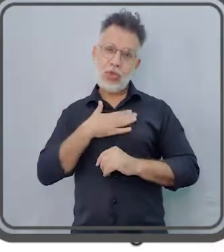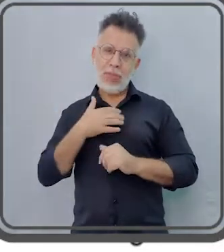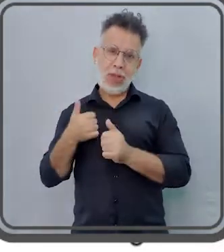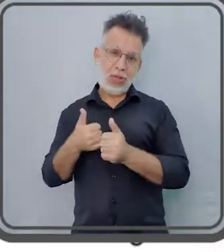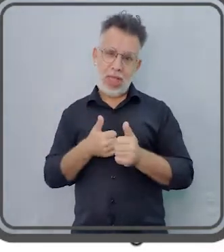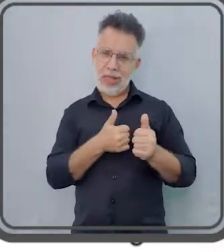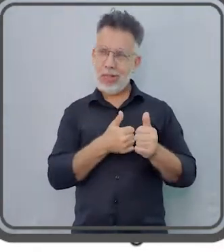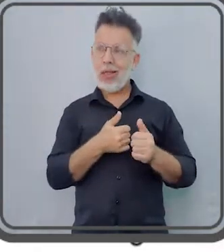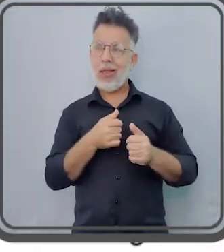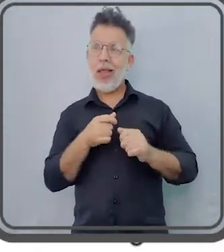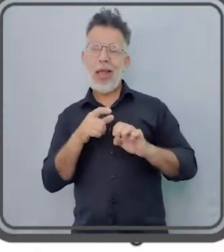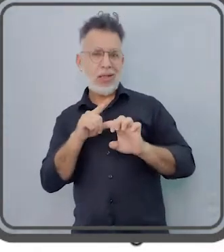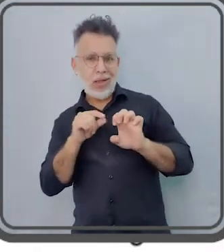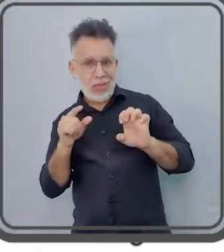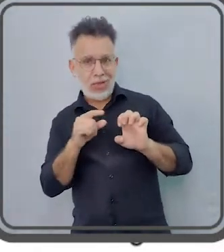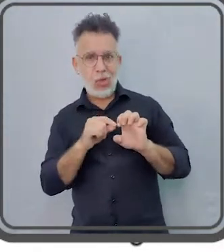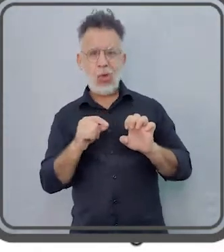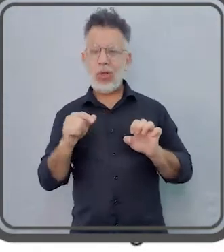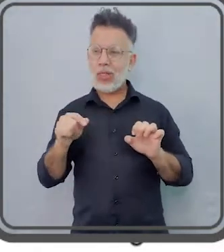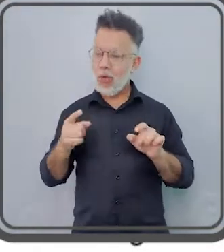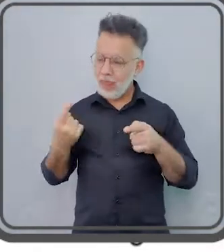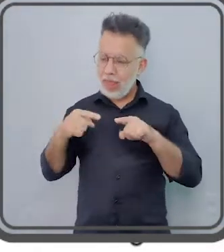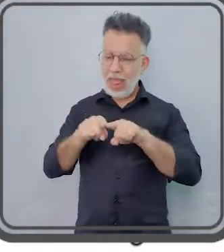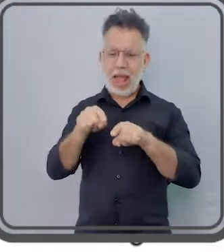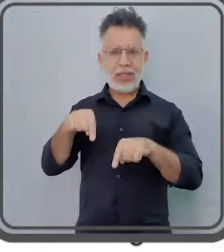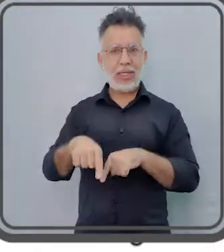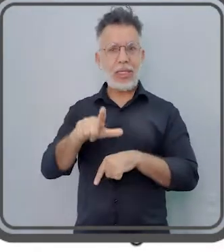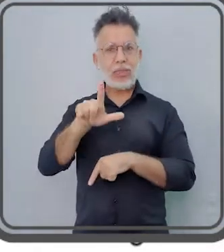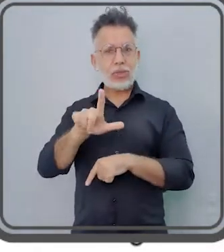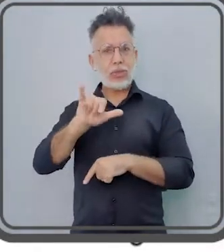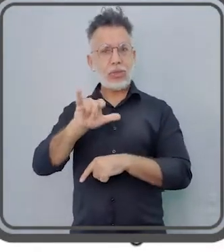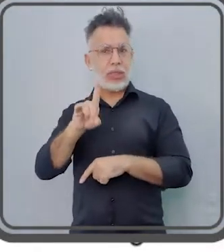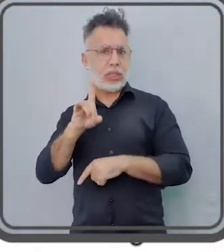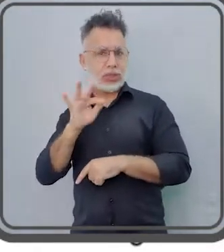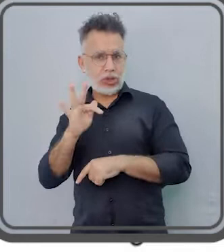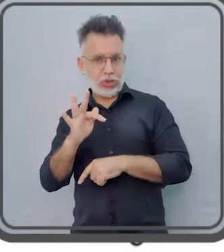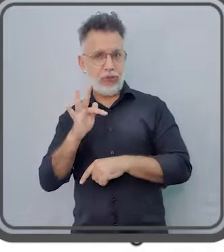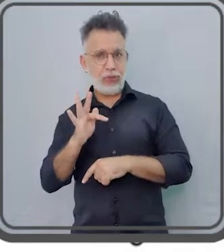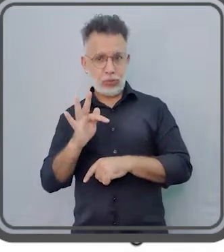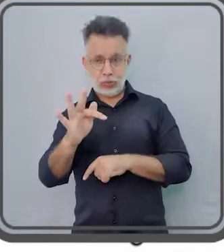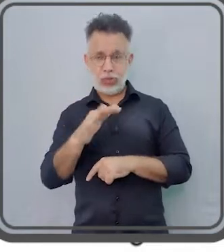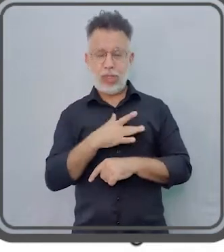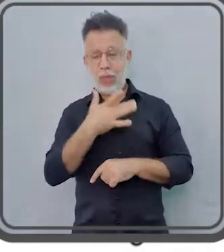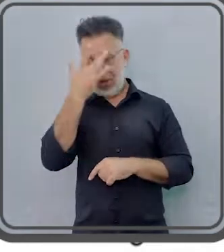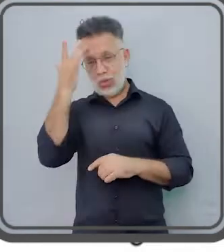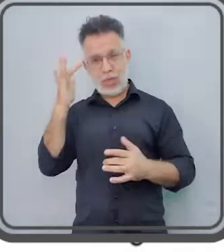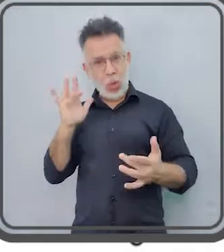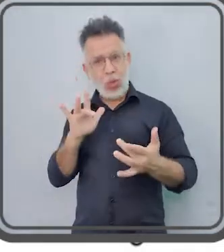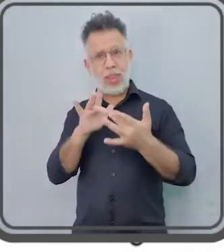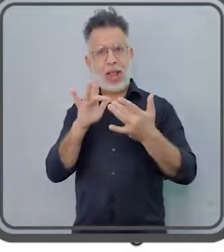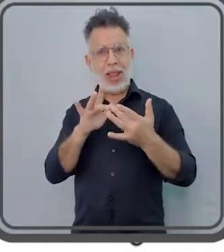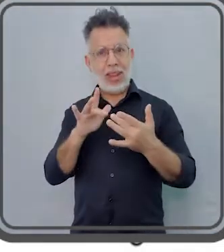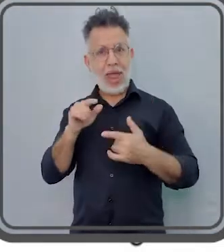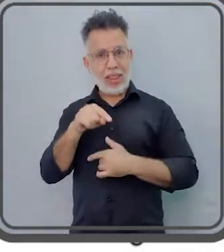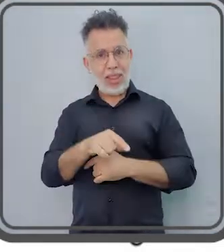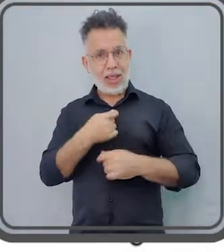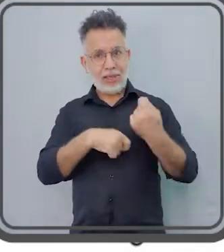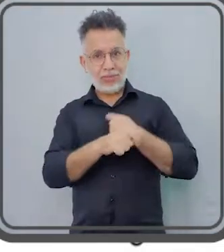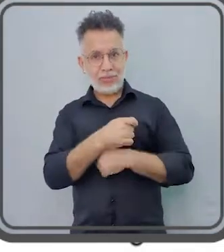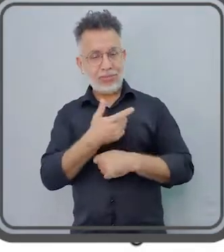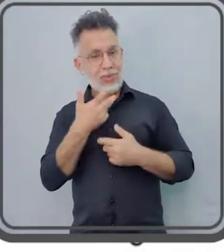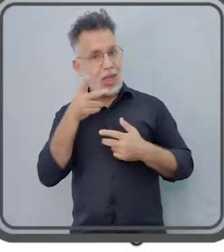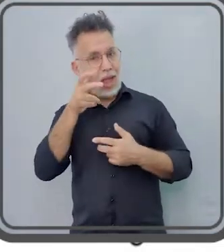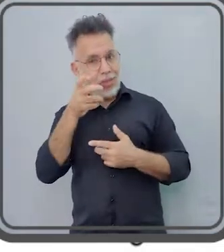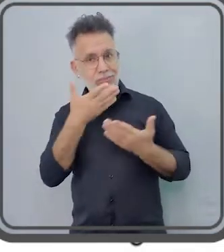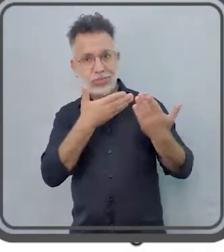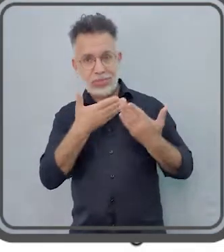meus seguidores são empreendedores, são os filiados aqui do Lead Futuro. Então, eu imagino também que são pessoas já mais conectadas a esse mercado. Quero escutar a Marina, porque